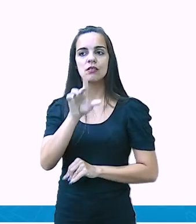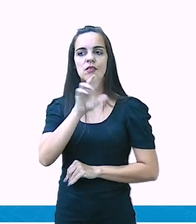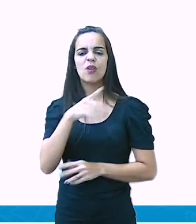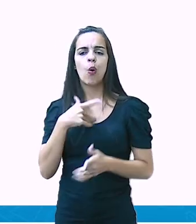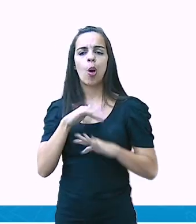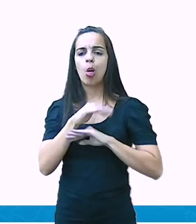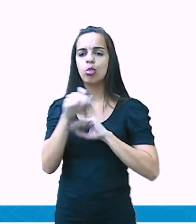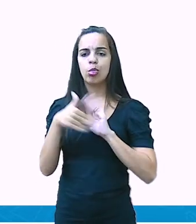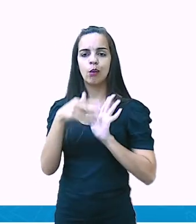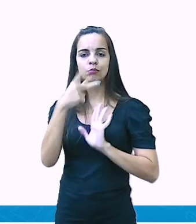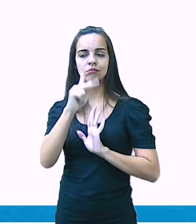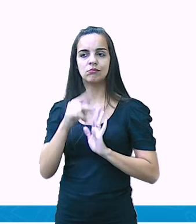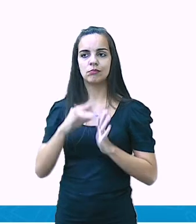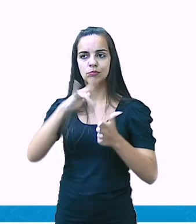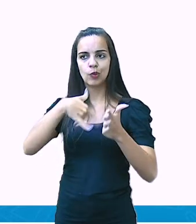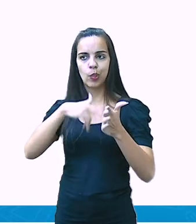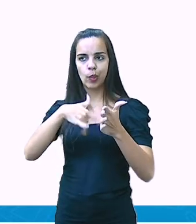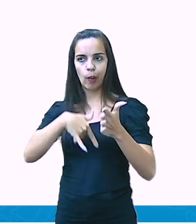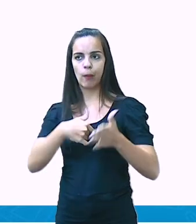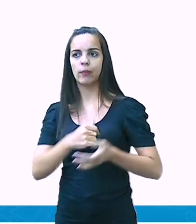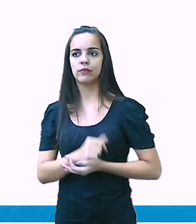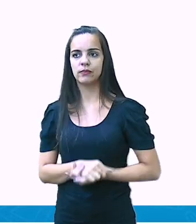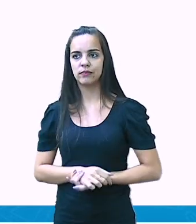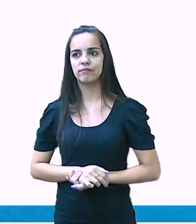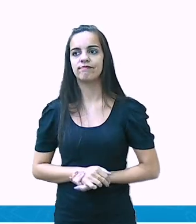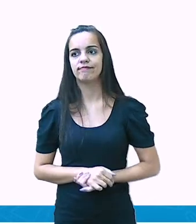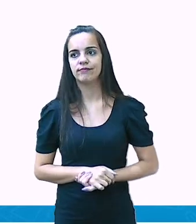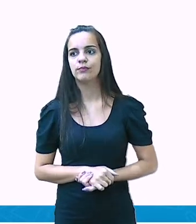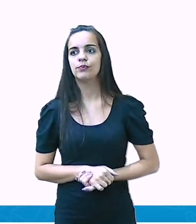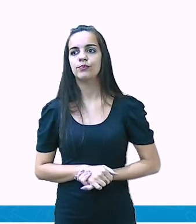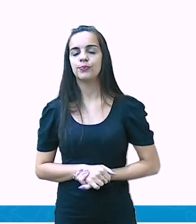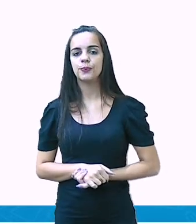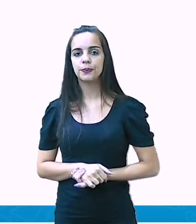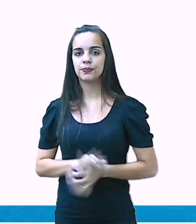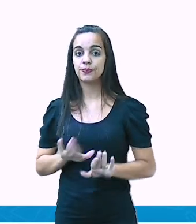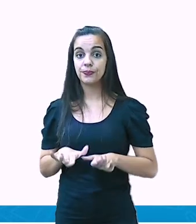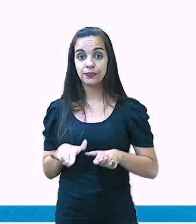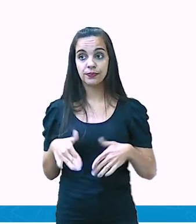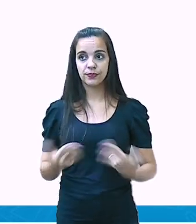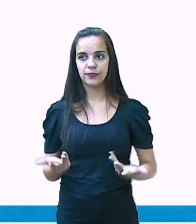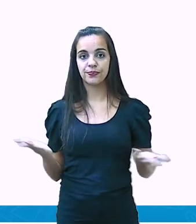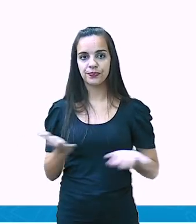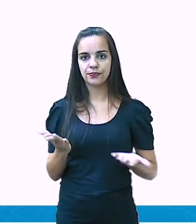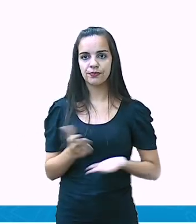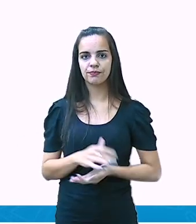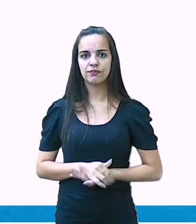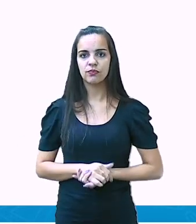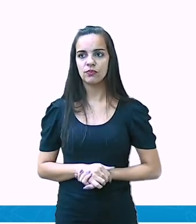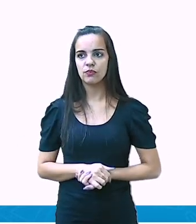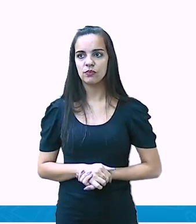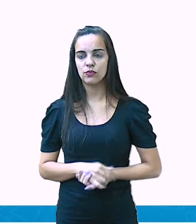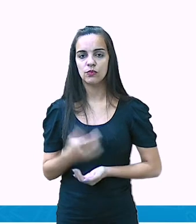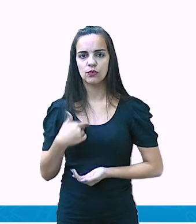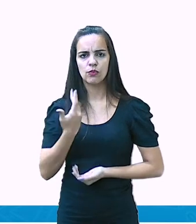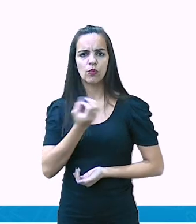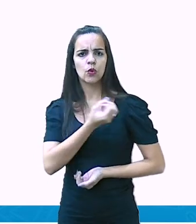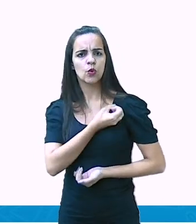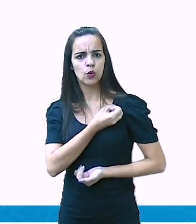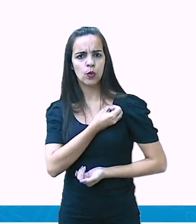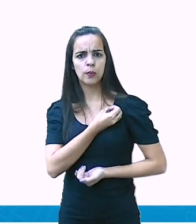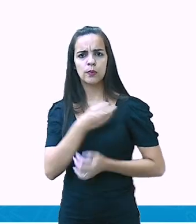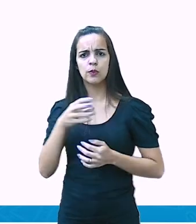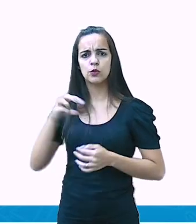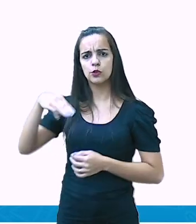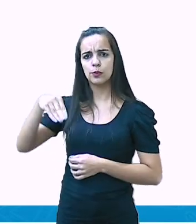outro átomo que tenha número atômico 11. Então, olha só. Massa de um átomo